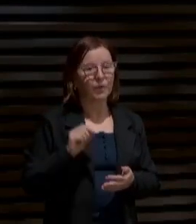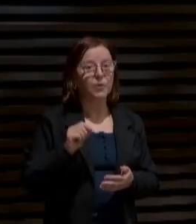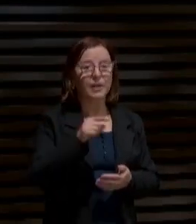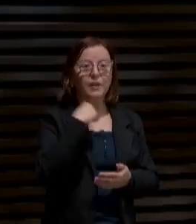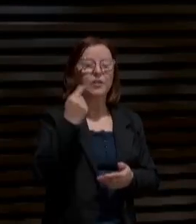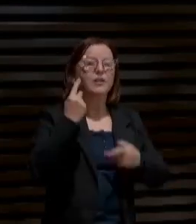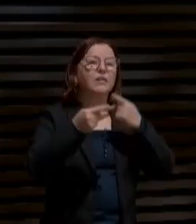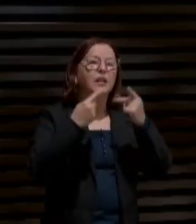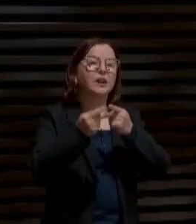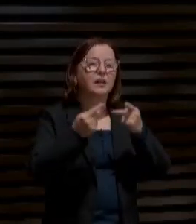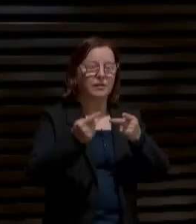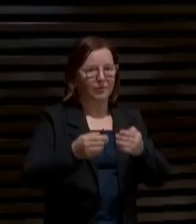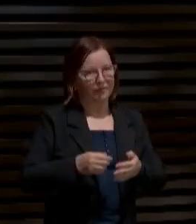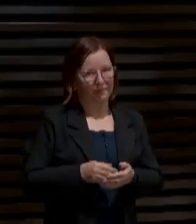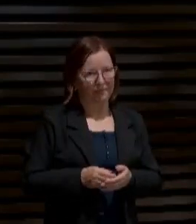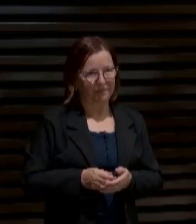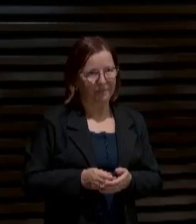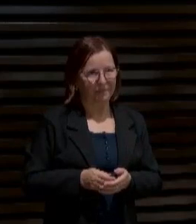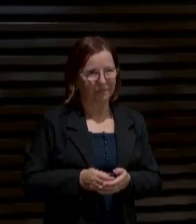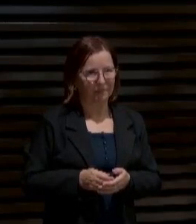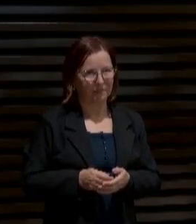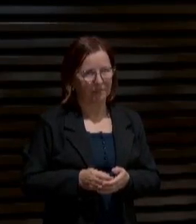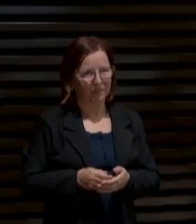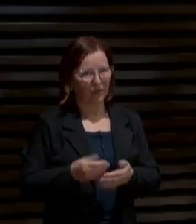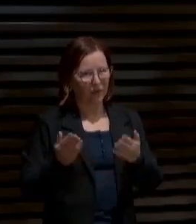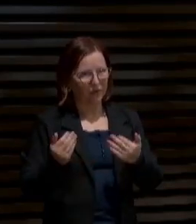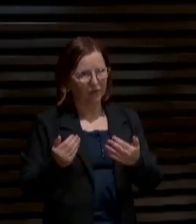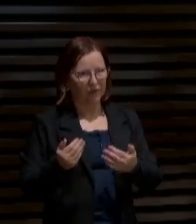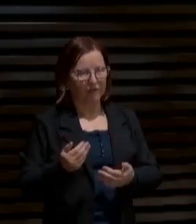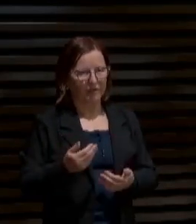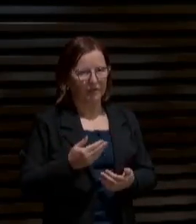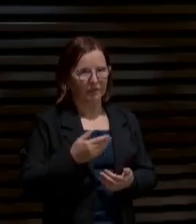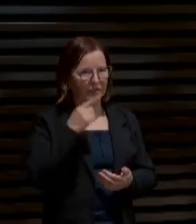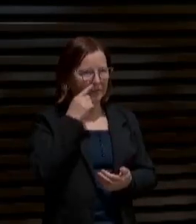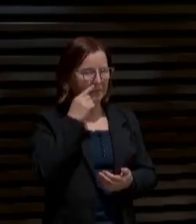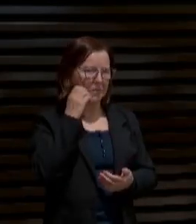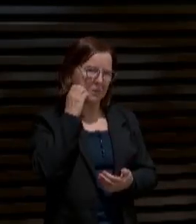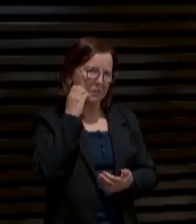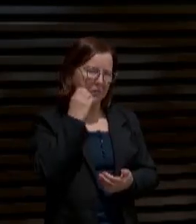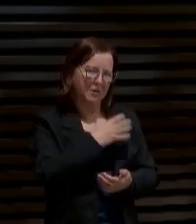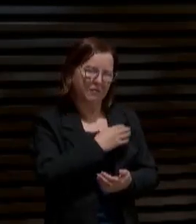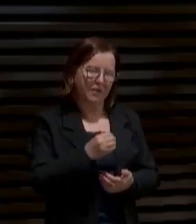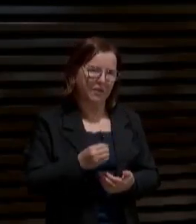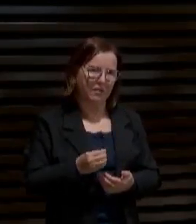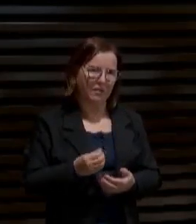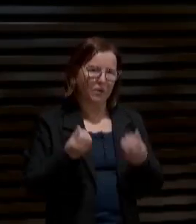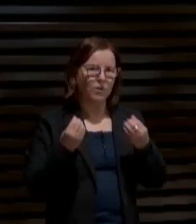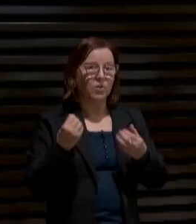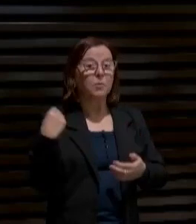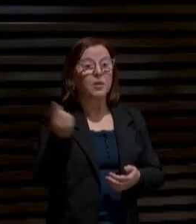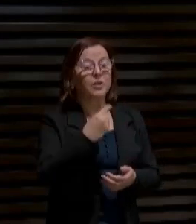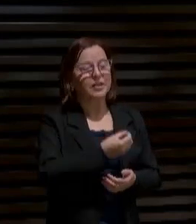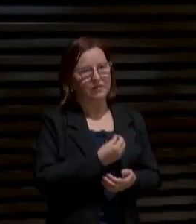Oi jovens os pais filhos como é que nós estamos vivendo aí meu irmão e o senhor está às